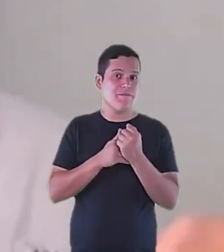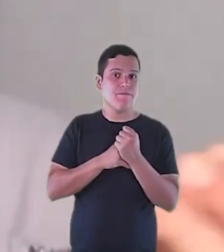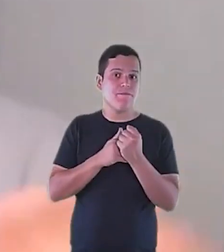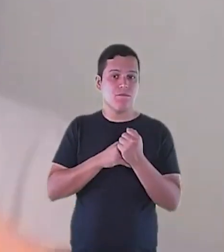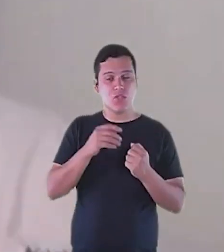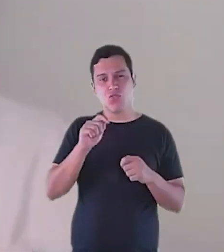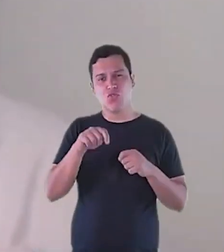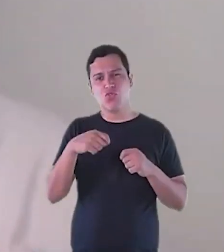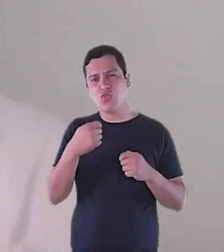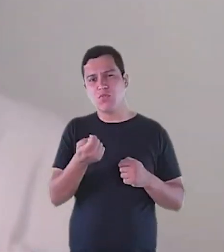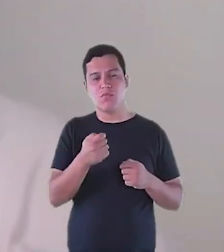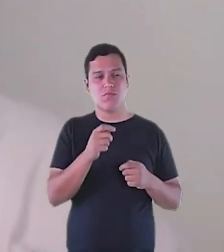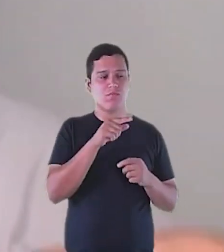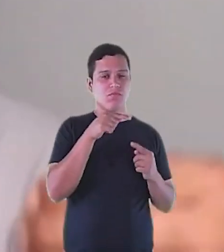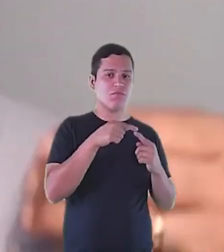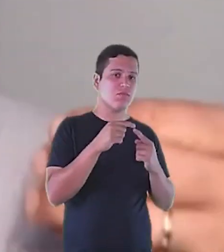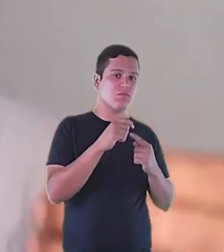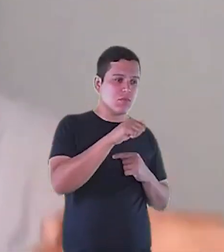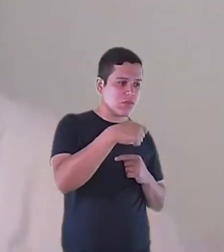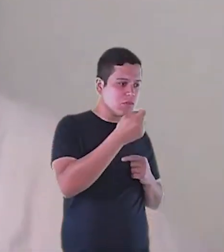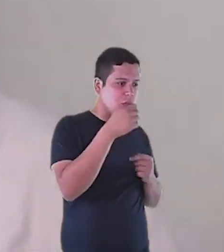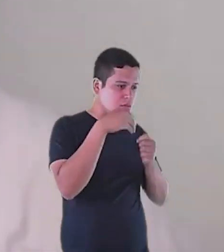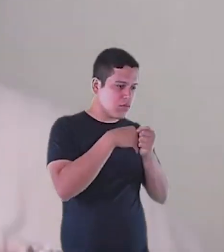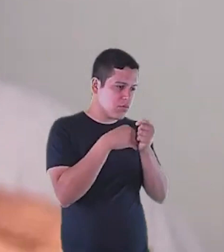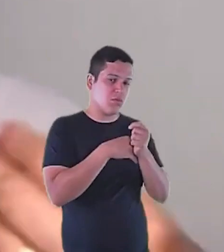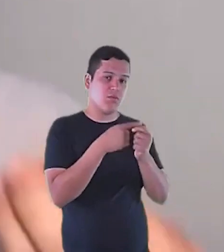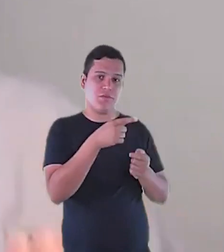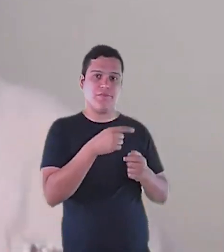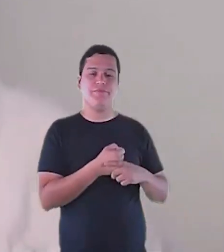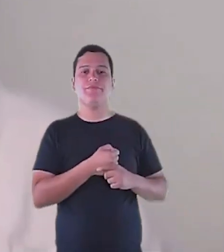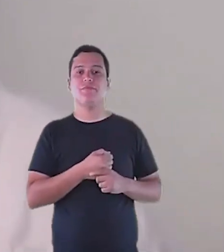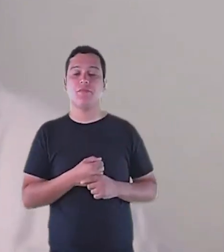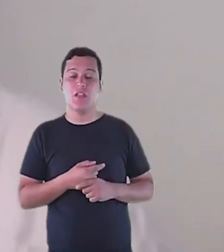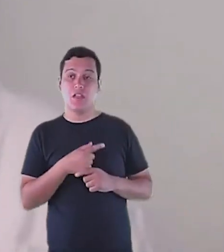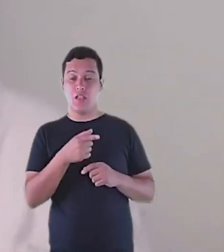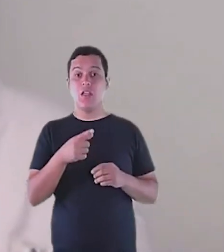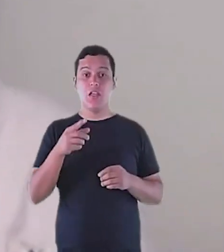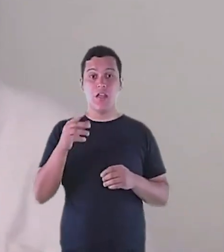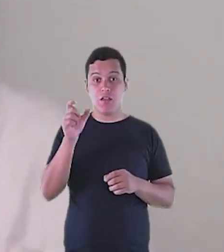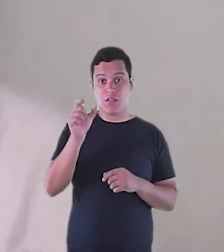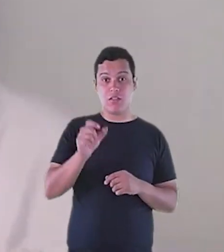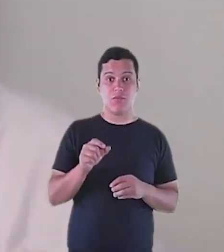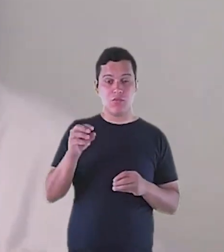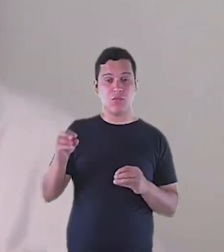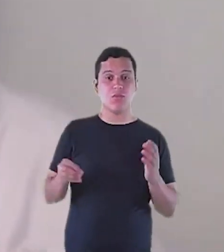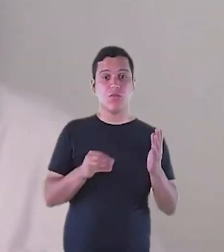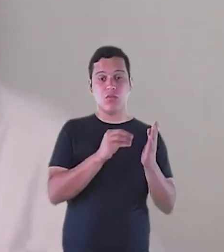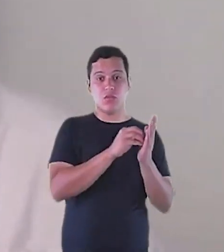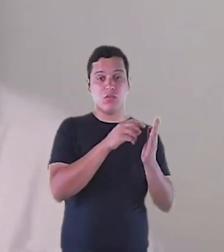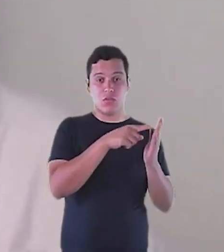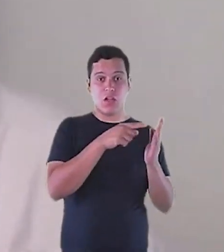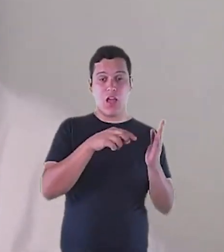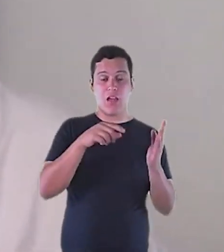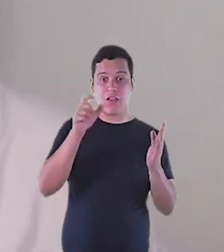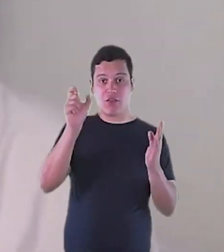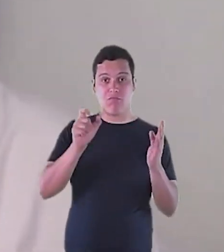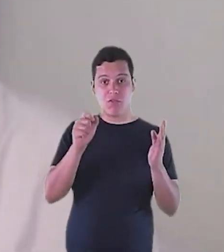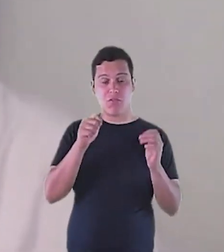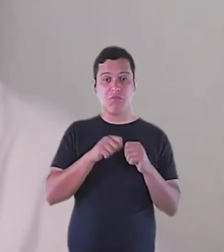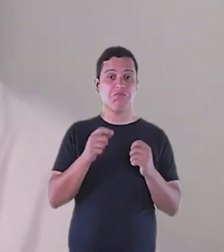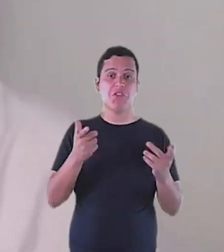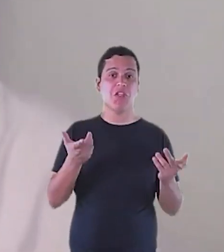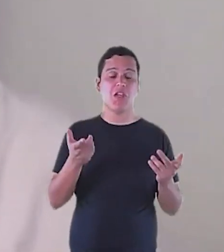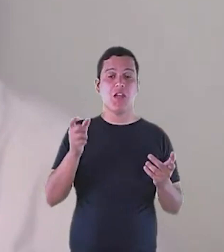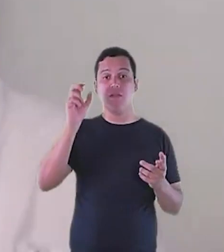códigos tipicamente africanos que foram colocados lá de forma proposital pelos mestres, construtores,